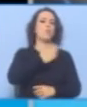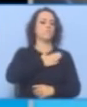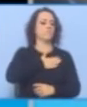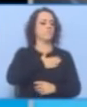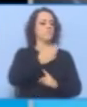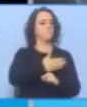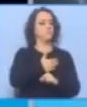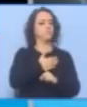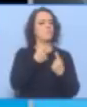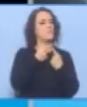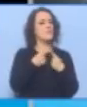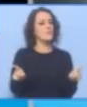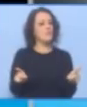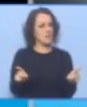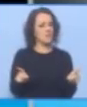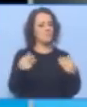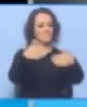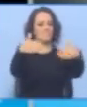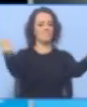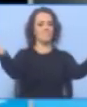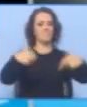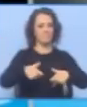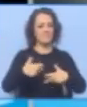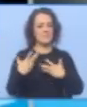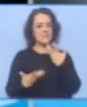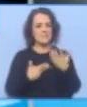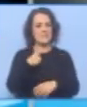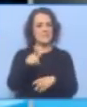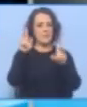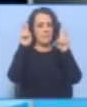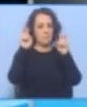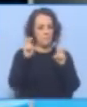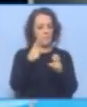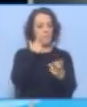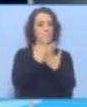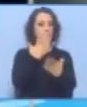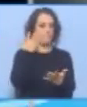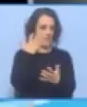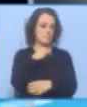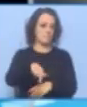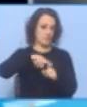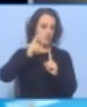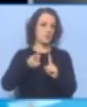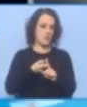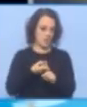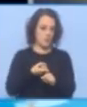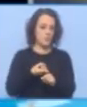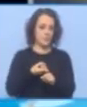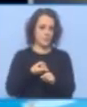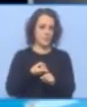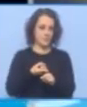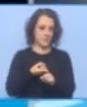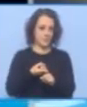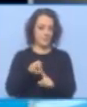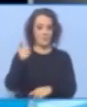coisas diferentes. E, portanto, este tema acho que é um tema marcante deste ano. Logo nessa